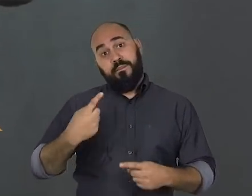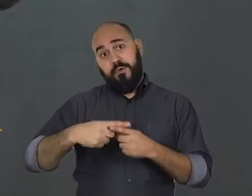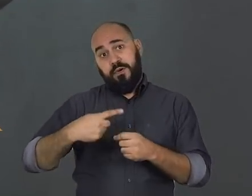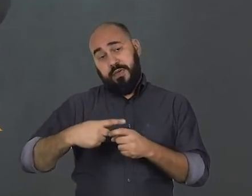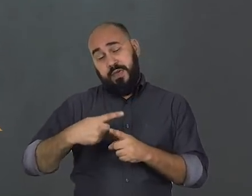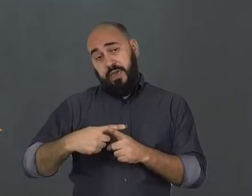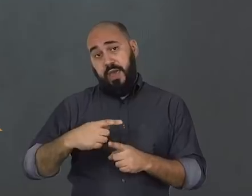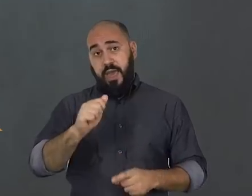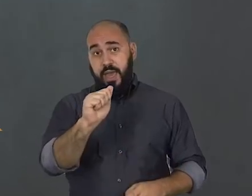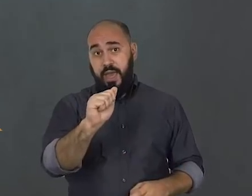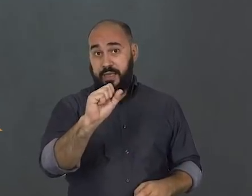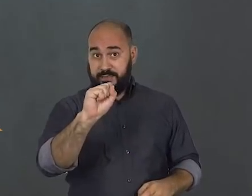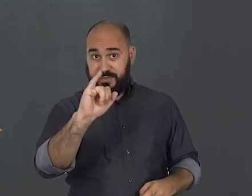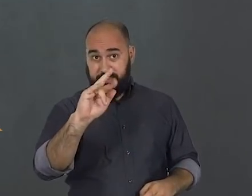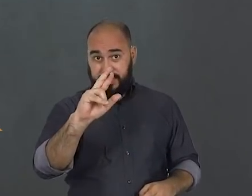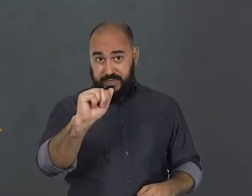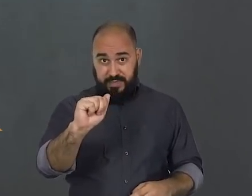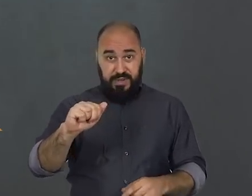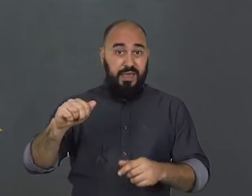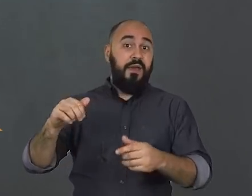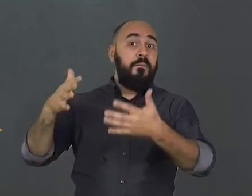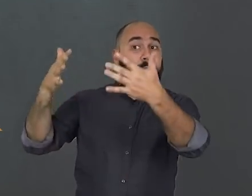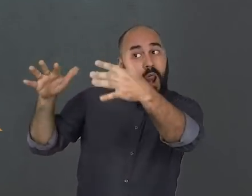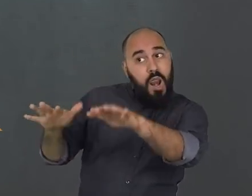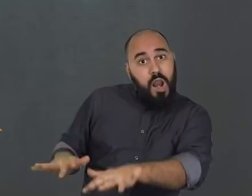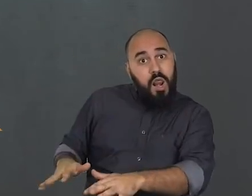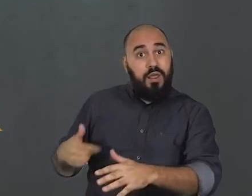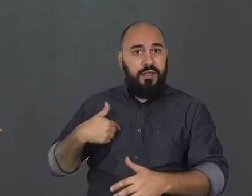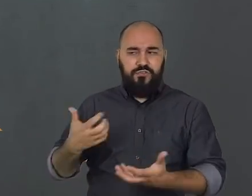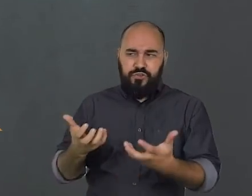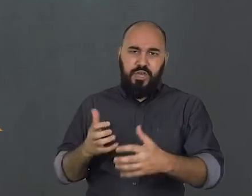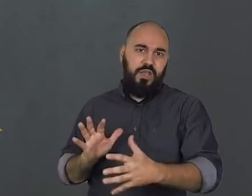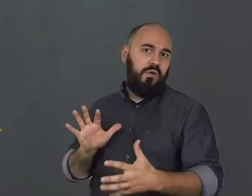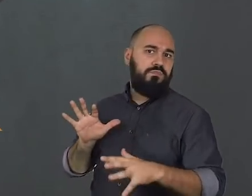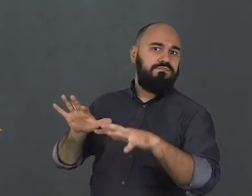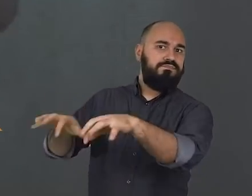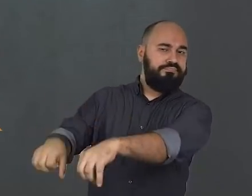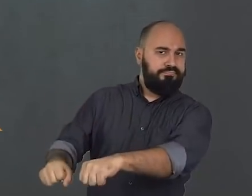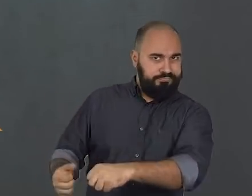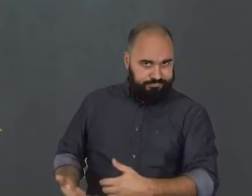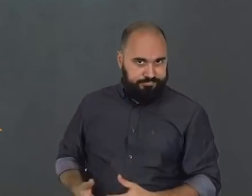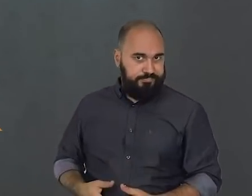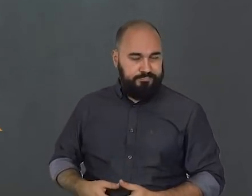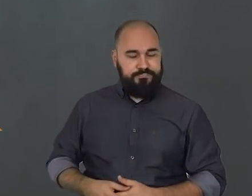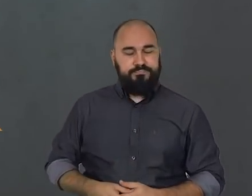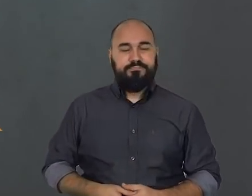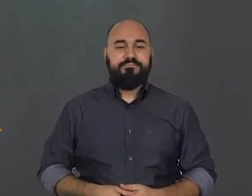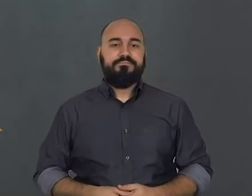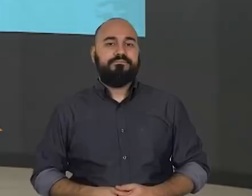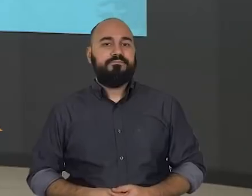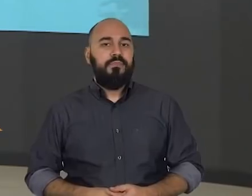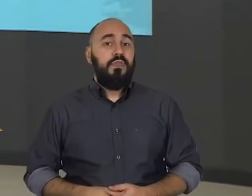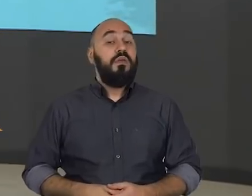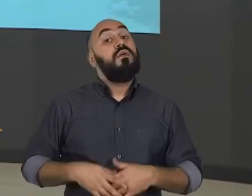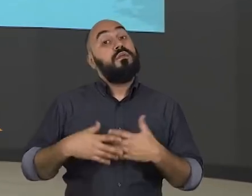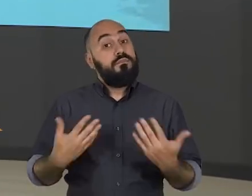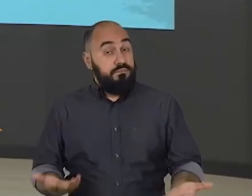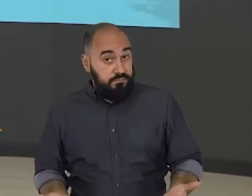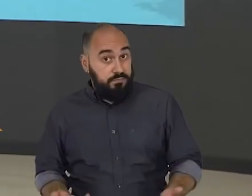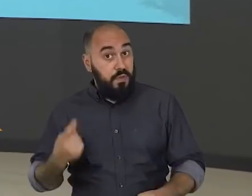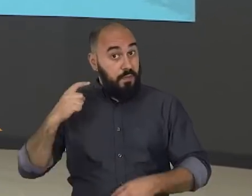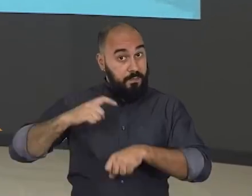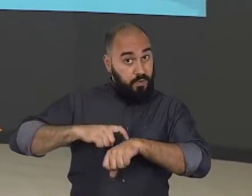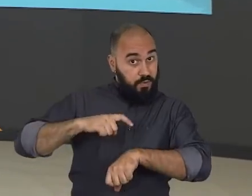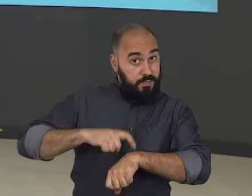abriu um vácuo, uma lacuna no poder. Você entendeu? Por isso que os egípcios foram batalhar lá em cima. Aí, neste